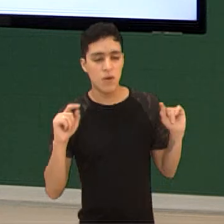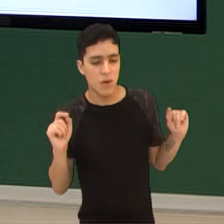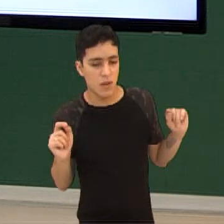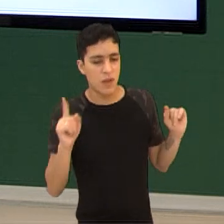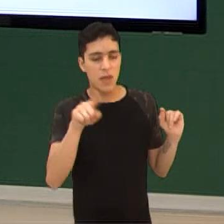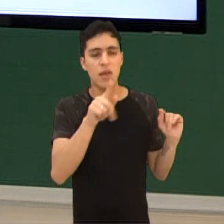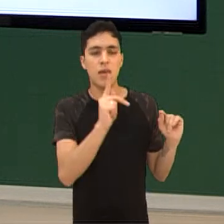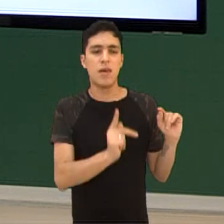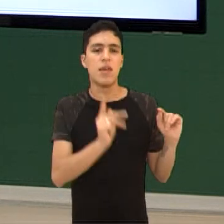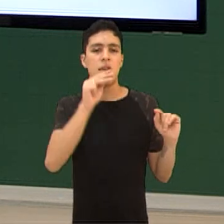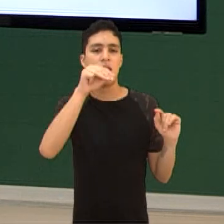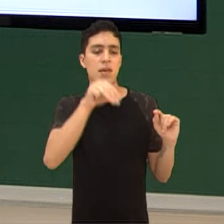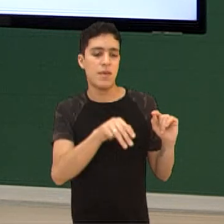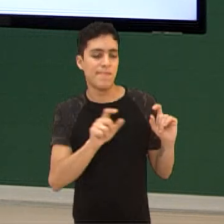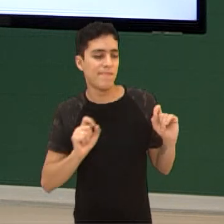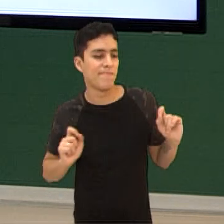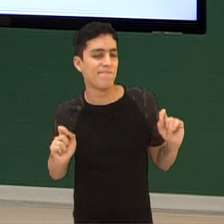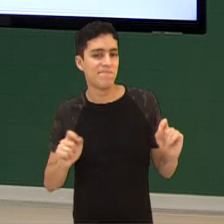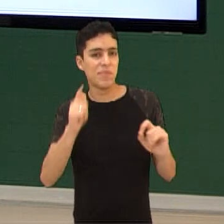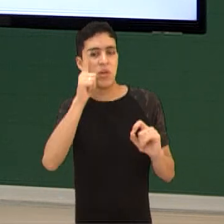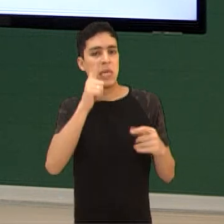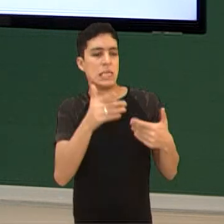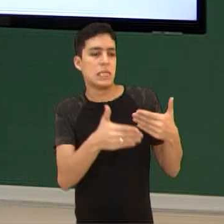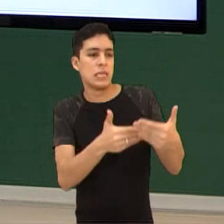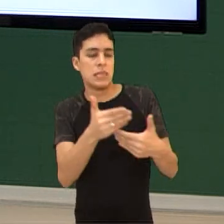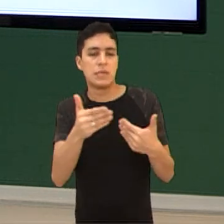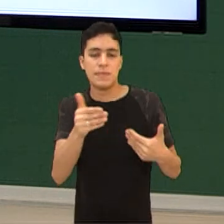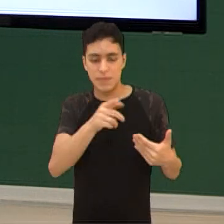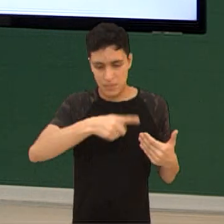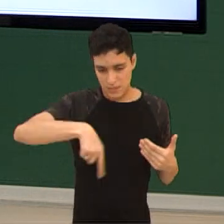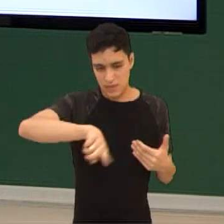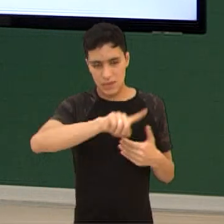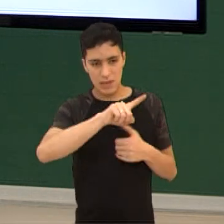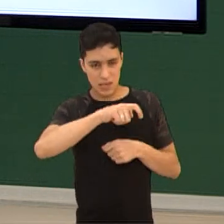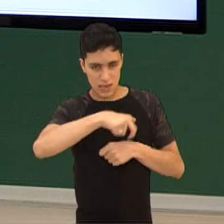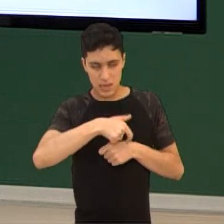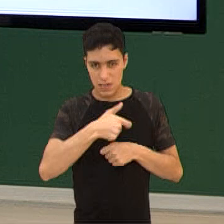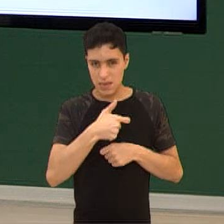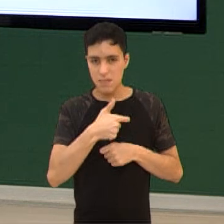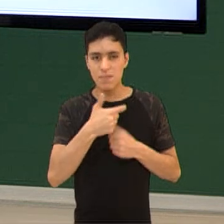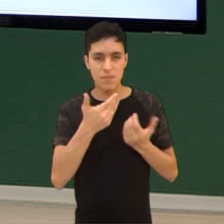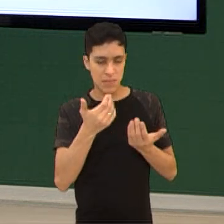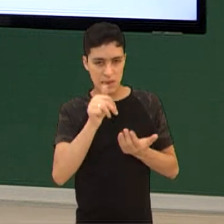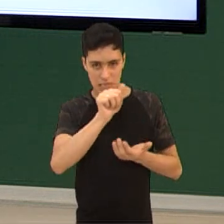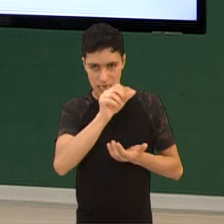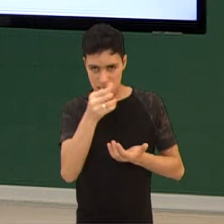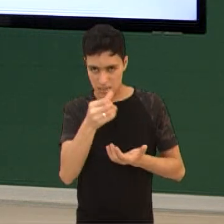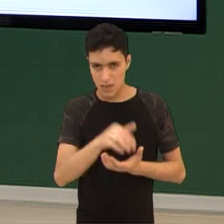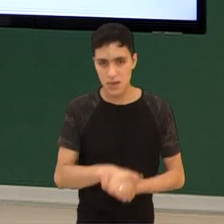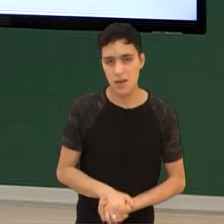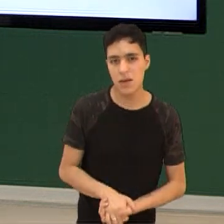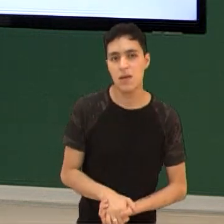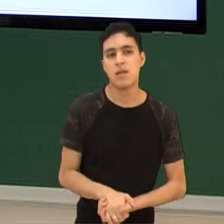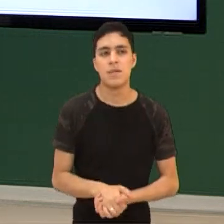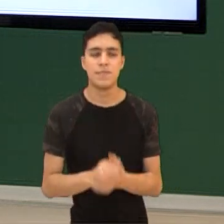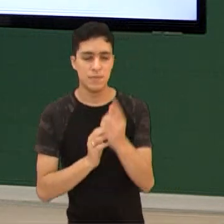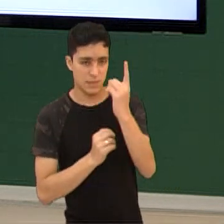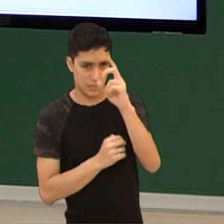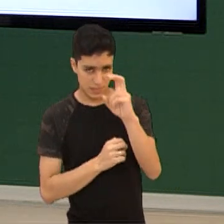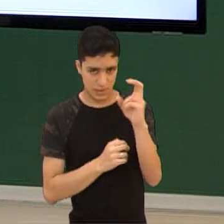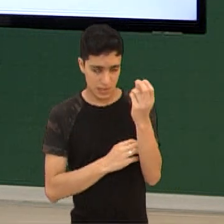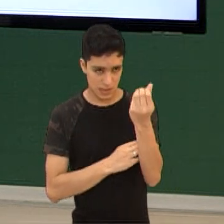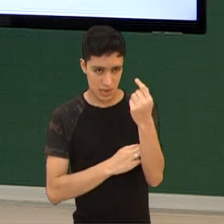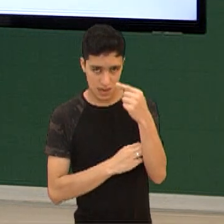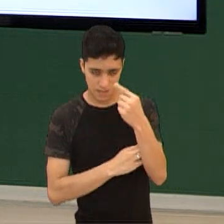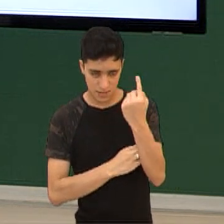o quilômetro, né, quantos quilômetros ele conseguiu percorrer na sexta hora, que seria o A6. 15, 6